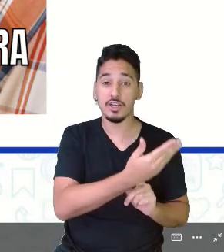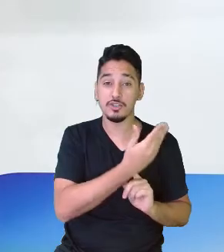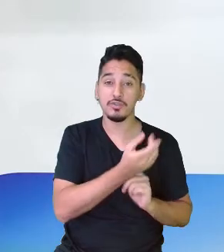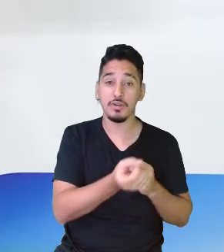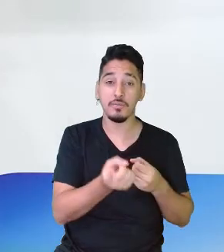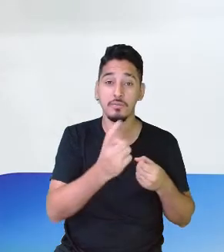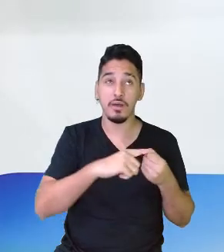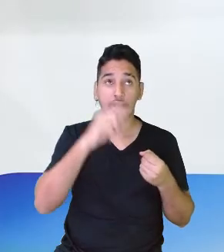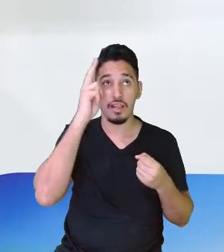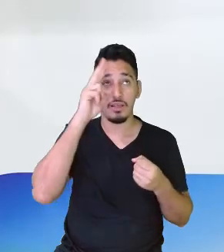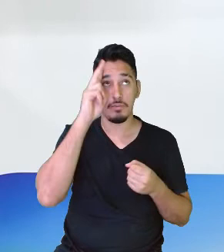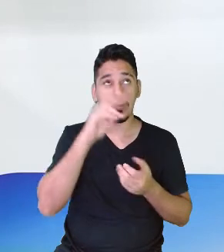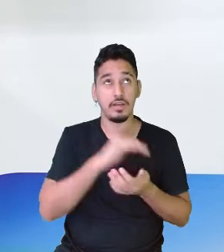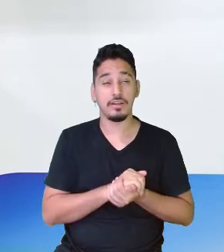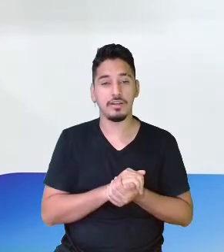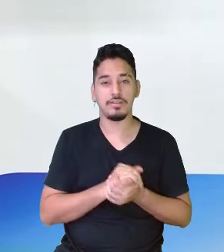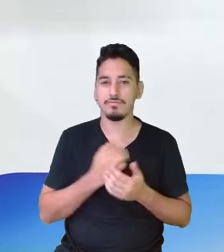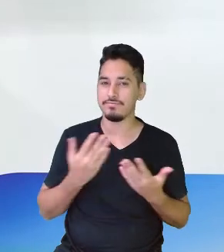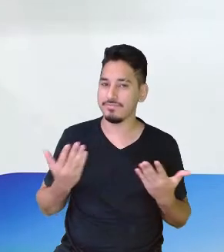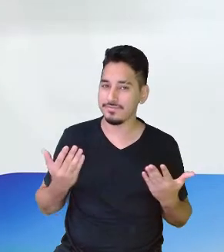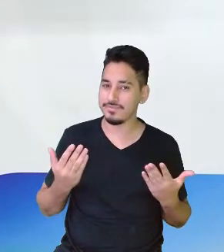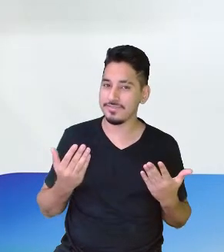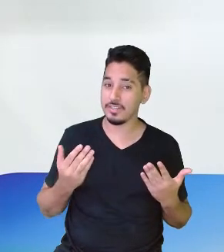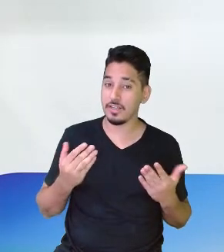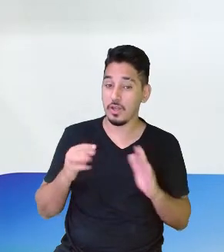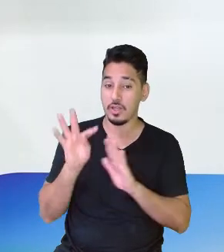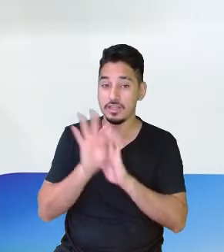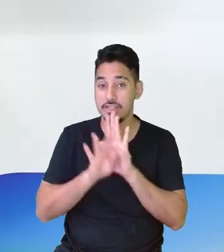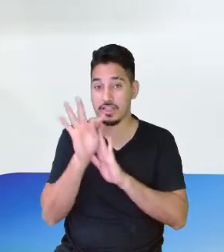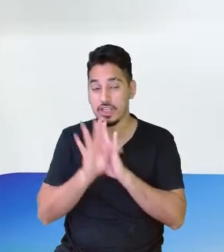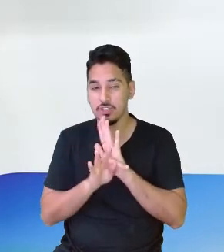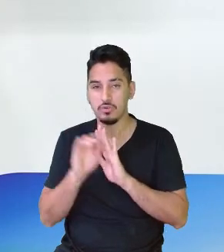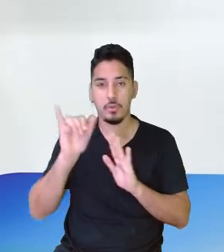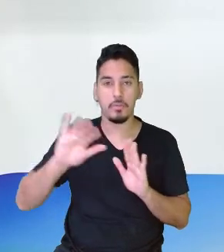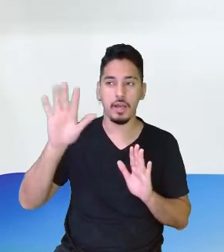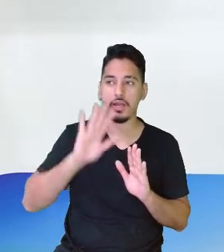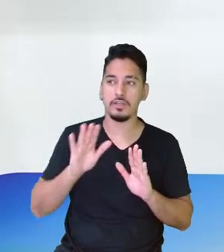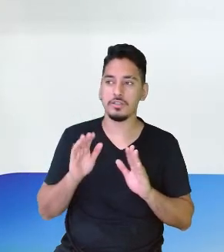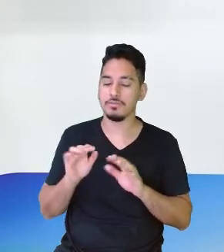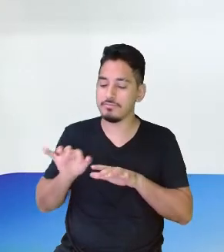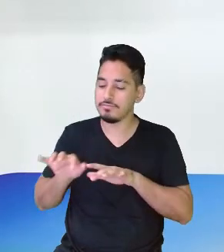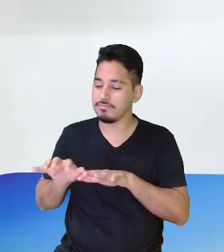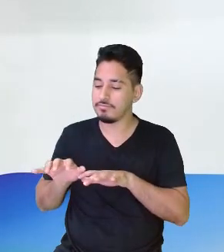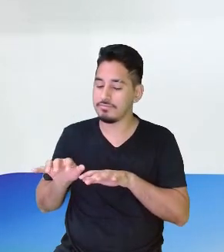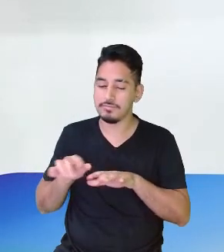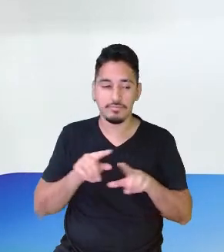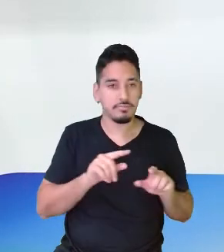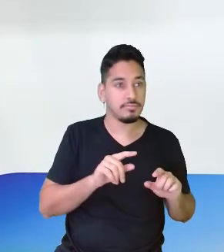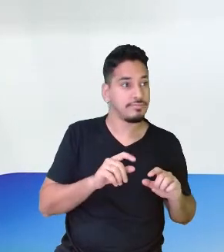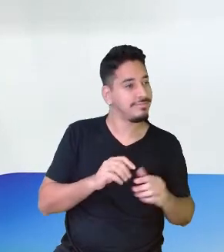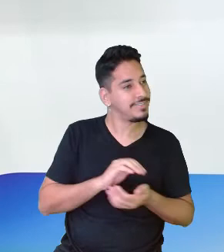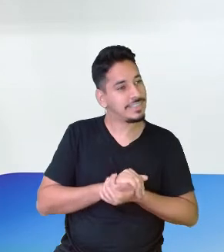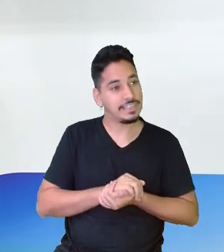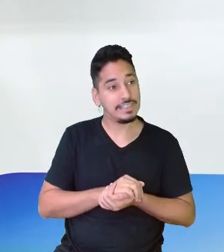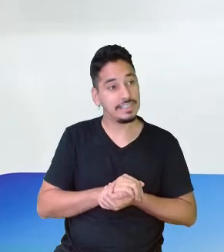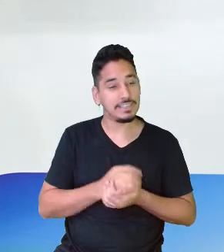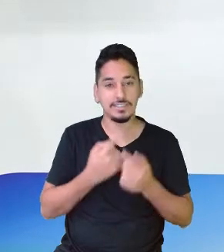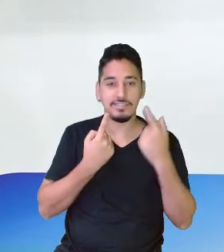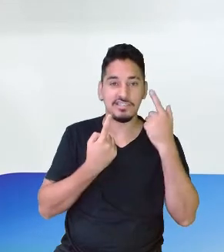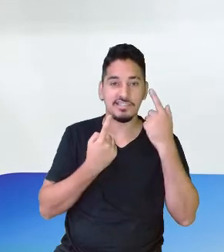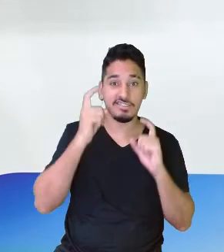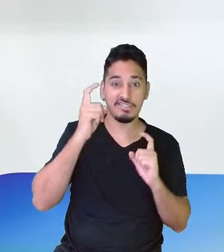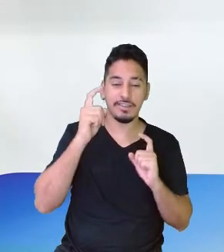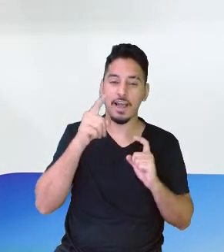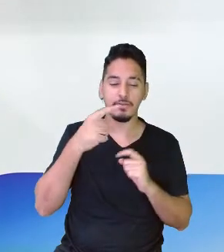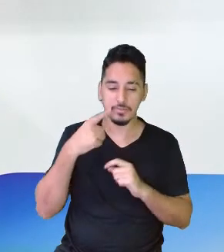a associação aqui do texto e da imagem dele em pânico é que faz com que a gente tenha esse impulso de rir, né? Esse impulso de